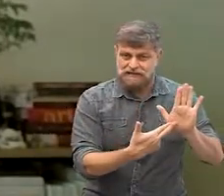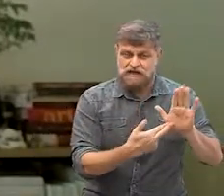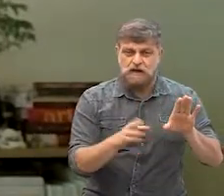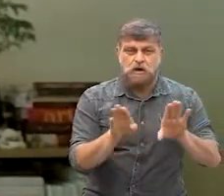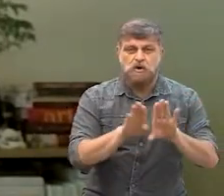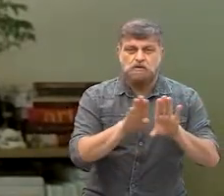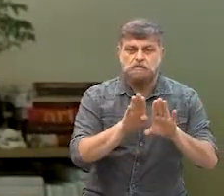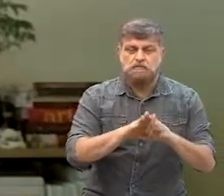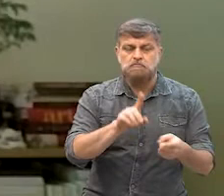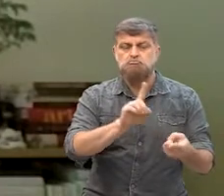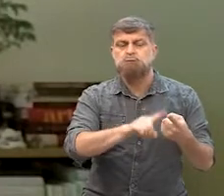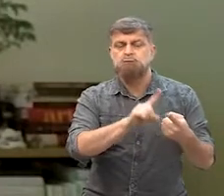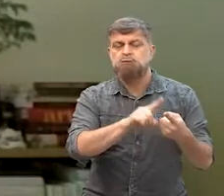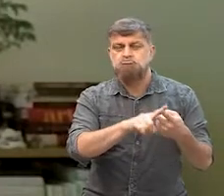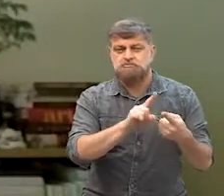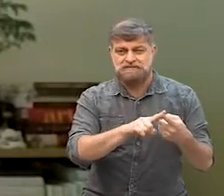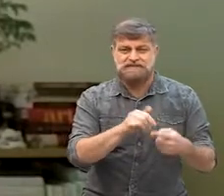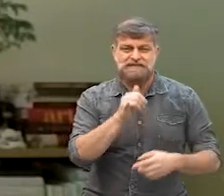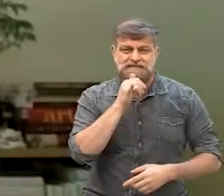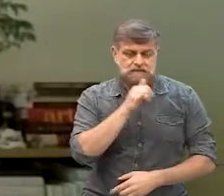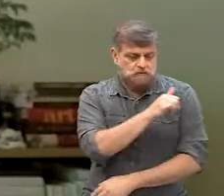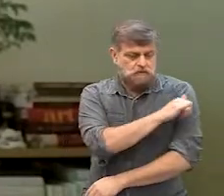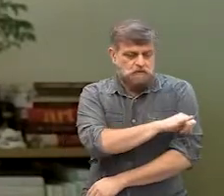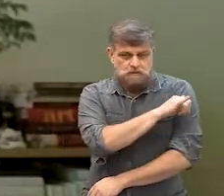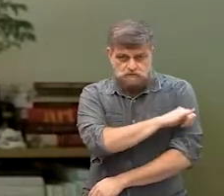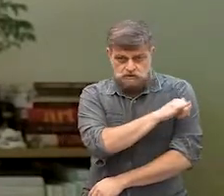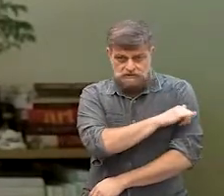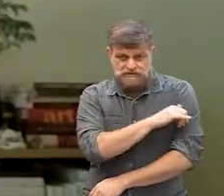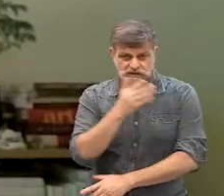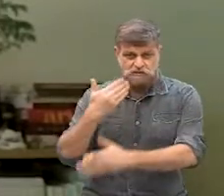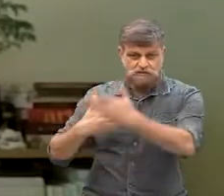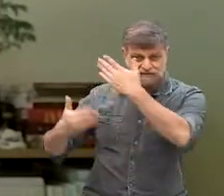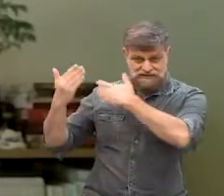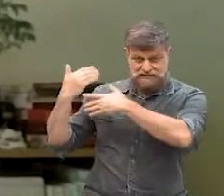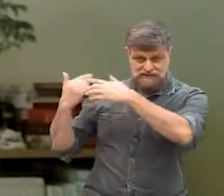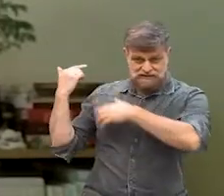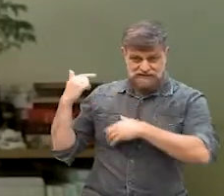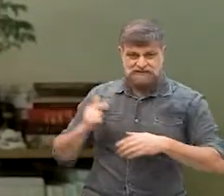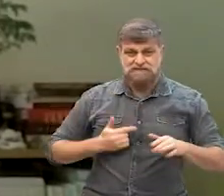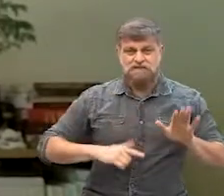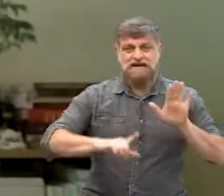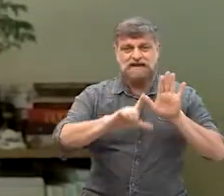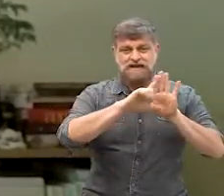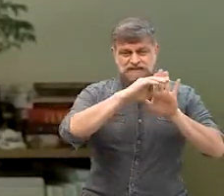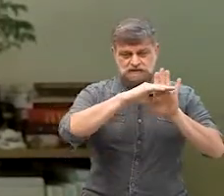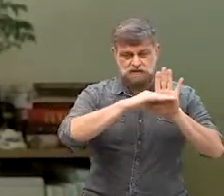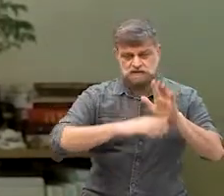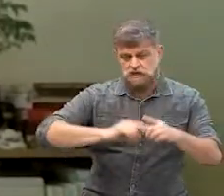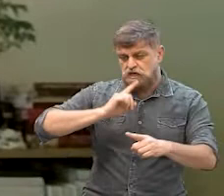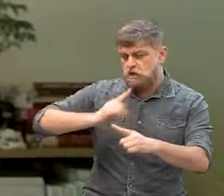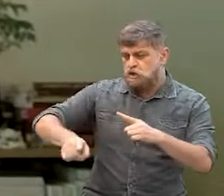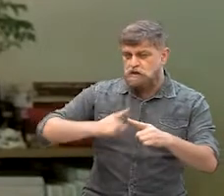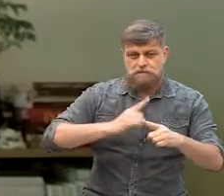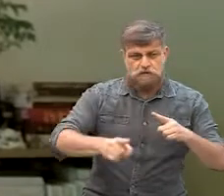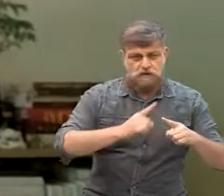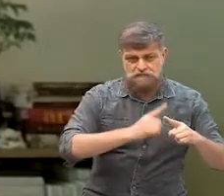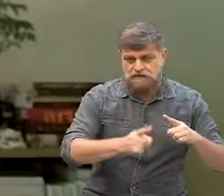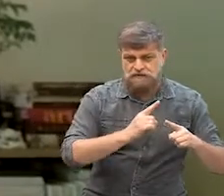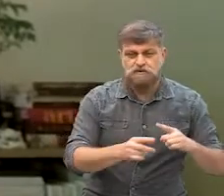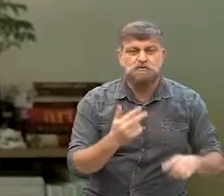porque o Rio de Janeiro foi um exemplo há um tempo atrás, né, daquela legislação para proibição